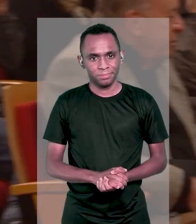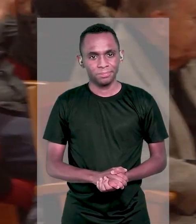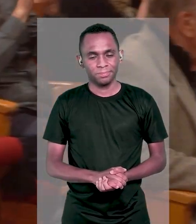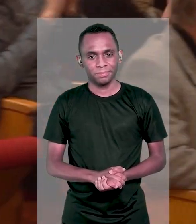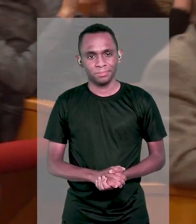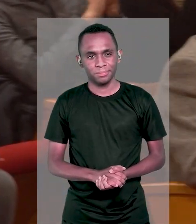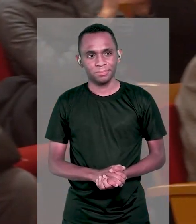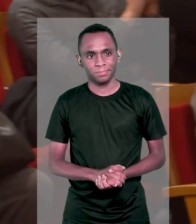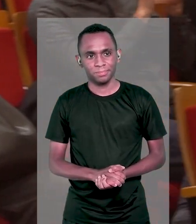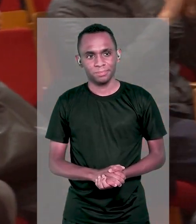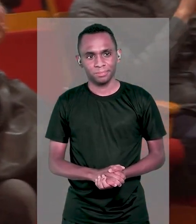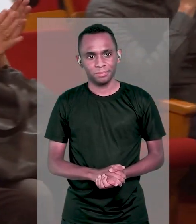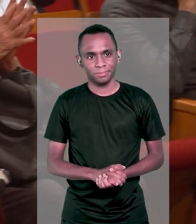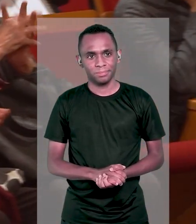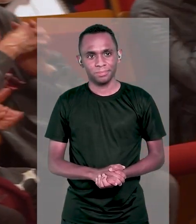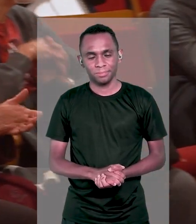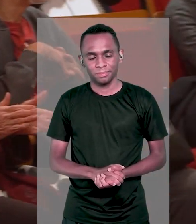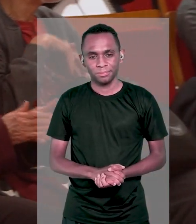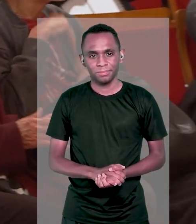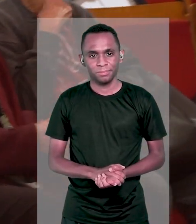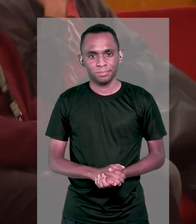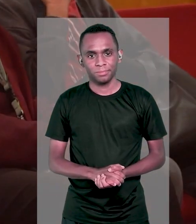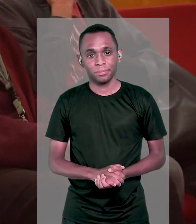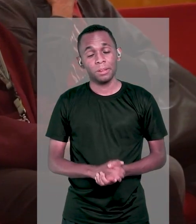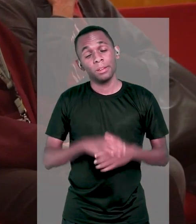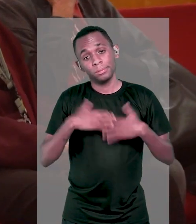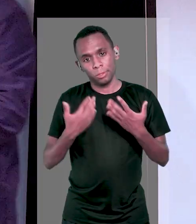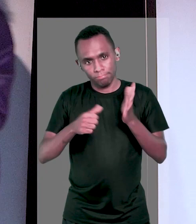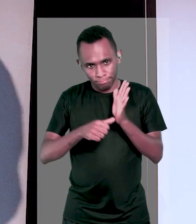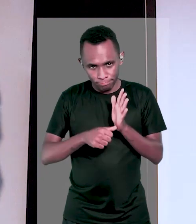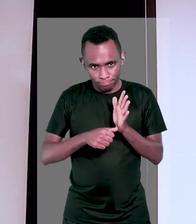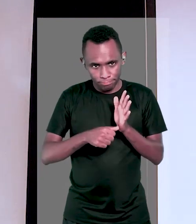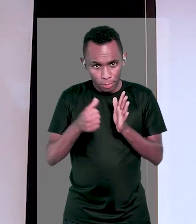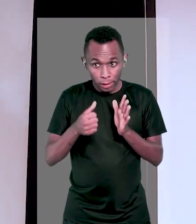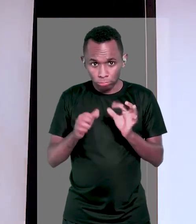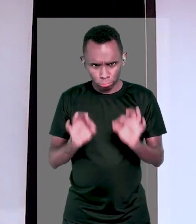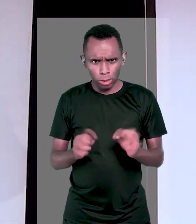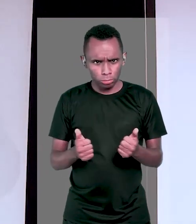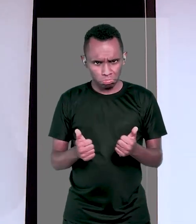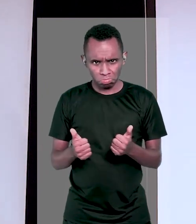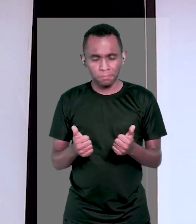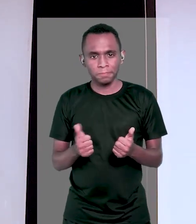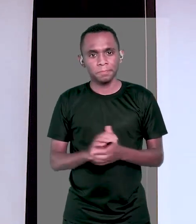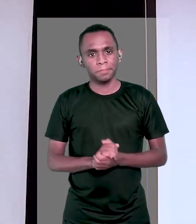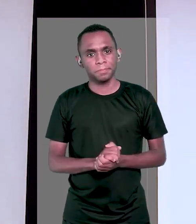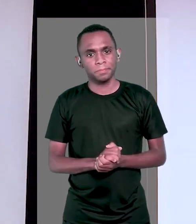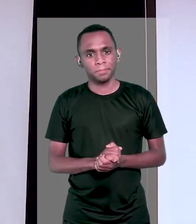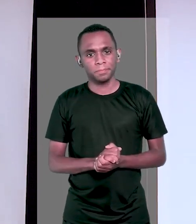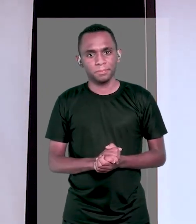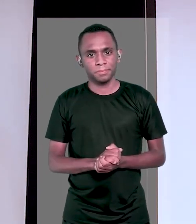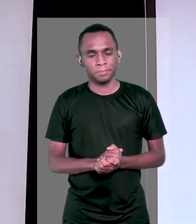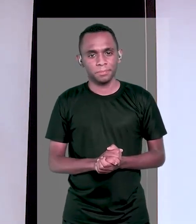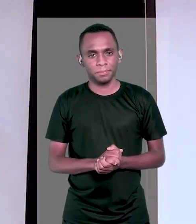Adalto se dirige ao palco enquanto recebe as palmas da plateia. O jornalista e idealizador do projeto Mutações